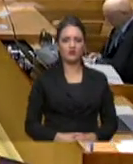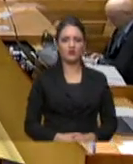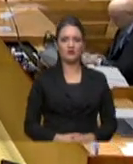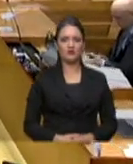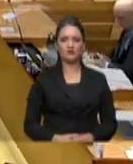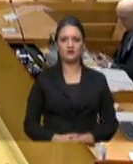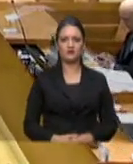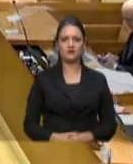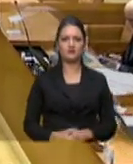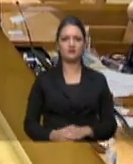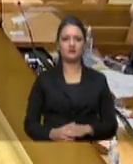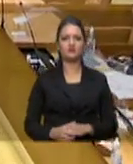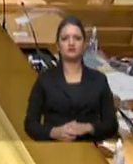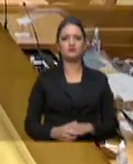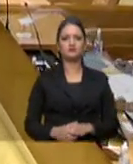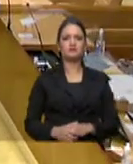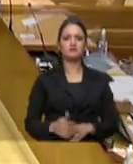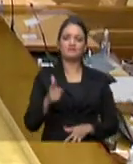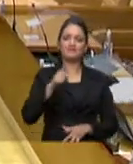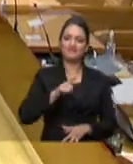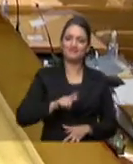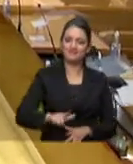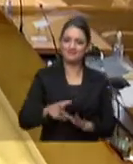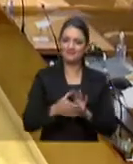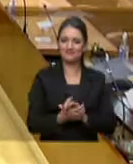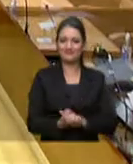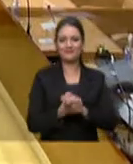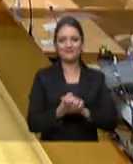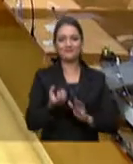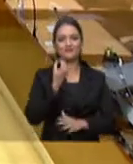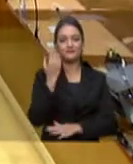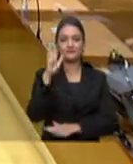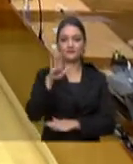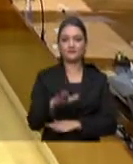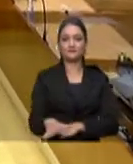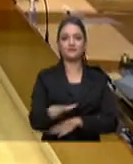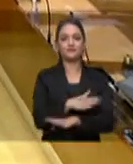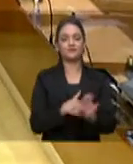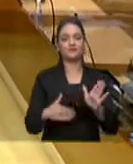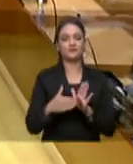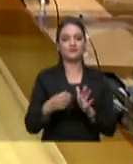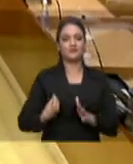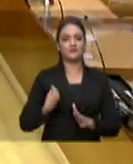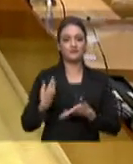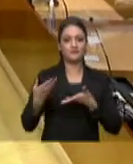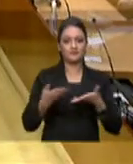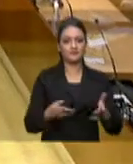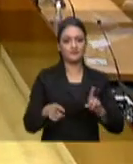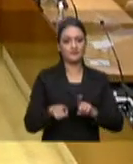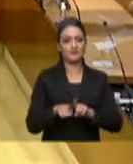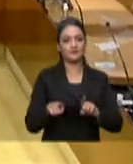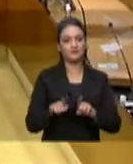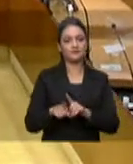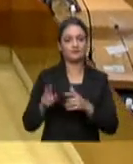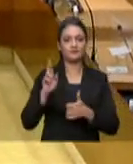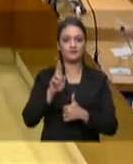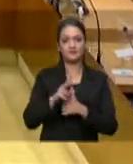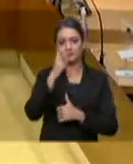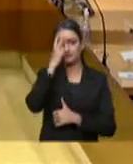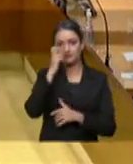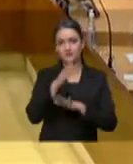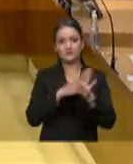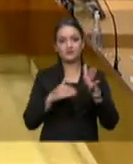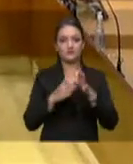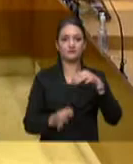Renovando meus votos de boa tarde a todos presentes, Sua Excelência Procurador-Geral da República, Senhoras Ministras e Senhores